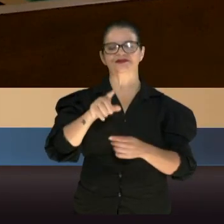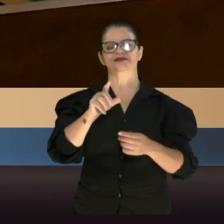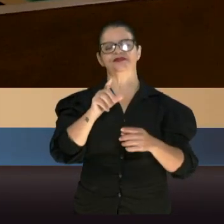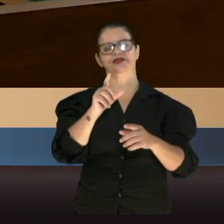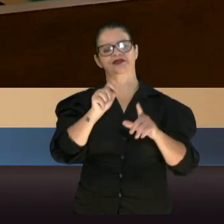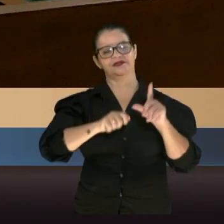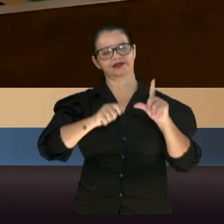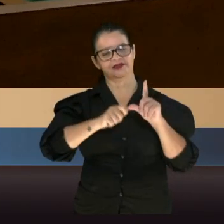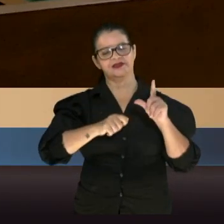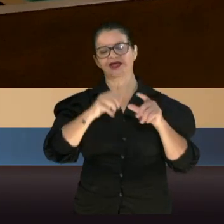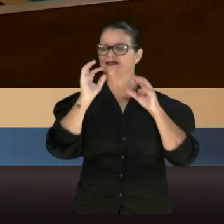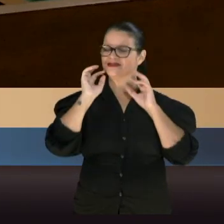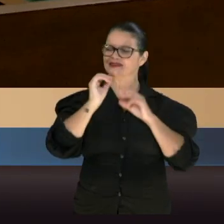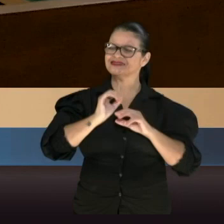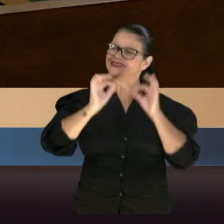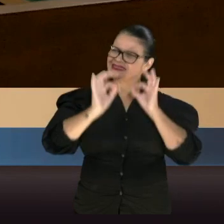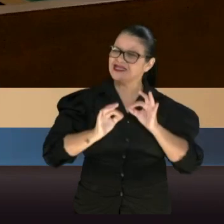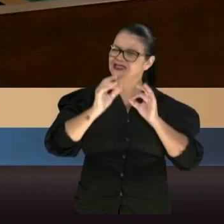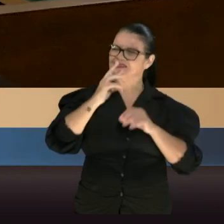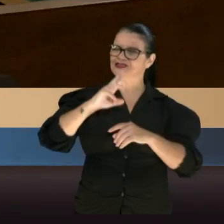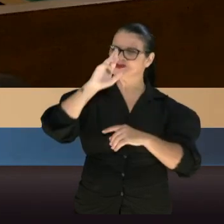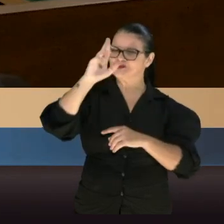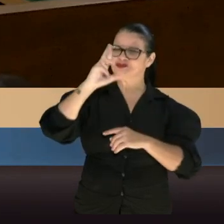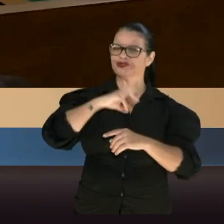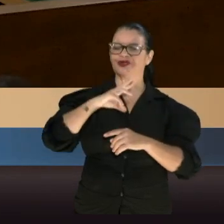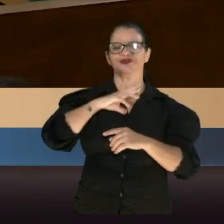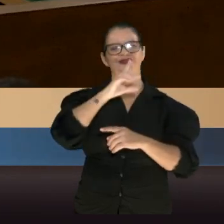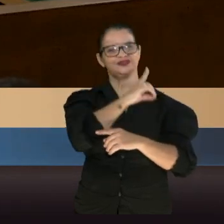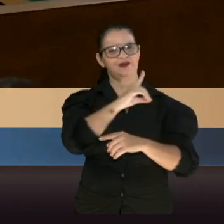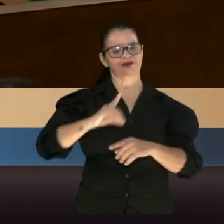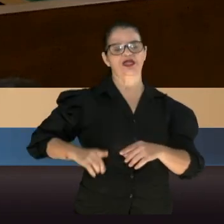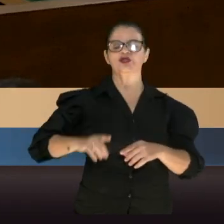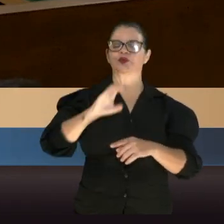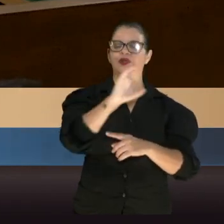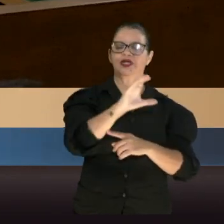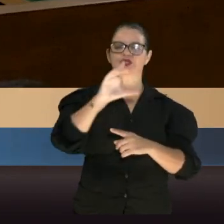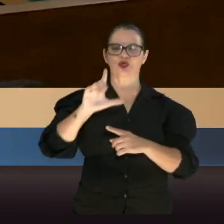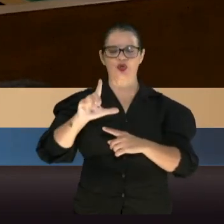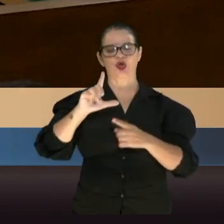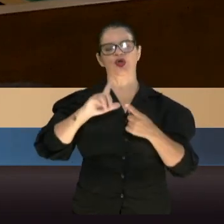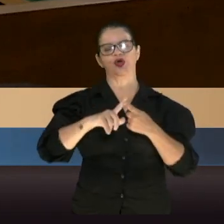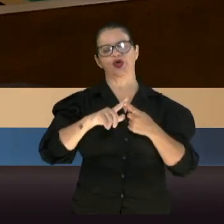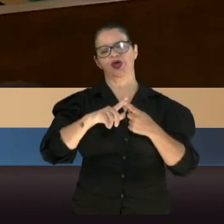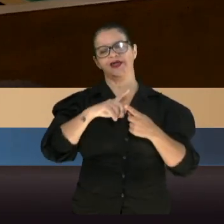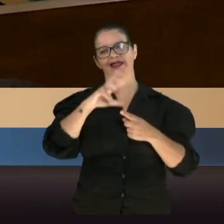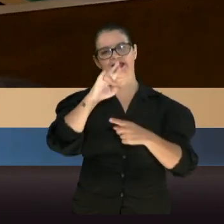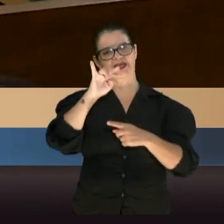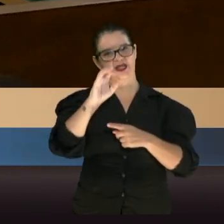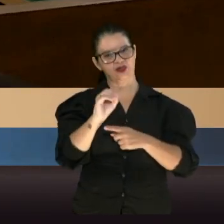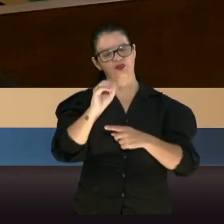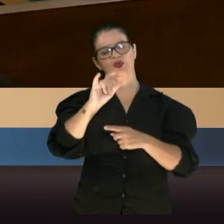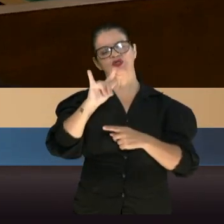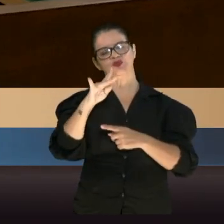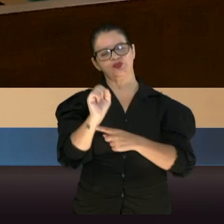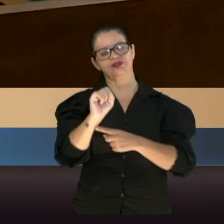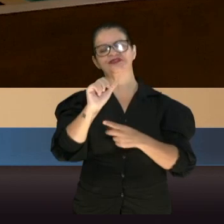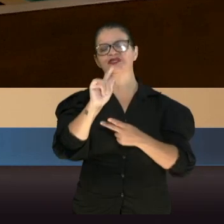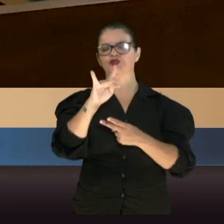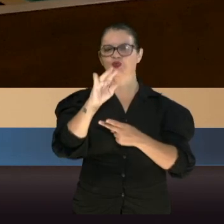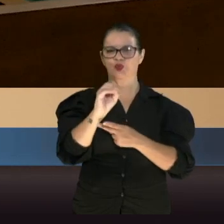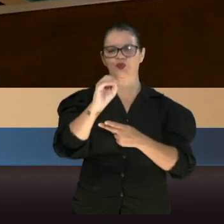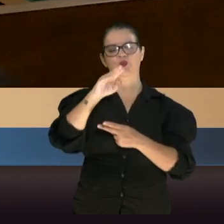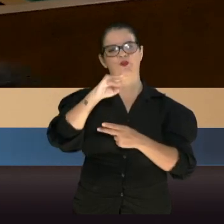excelentíssimos senhores deputados Cleiton Colles, Renato Antunes e Antônio